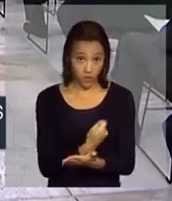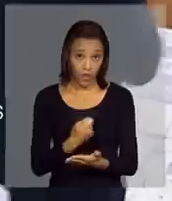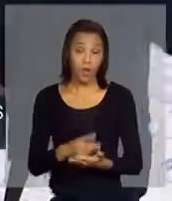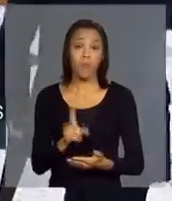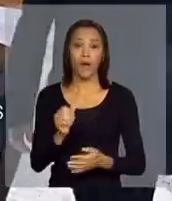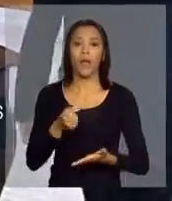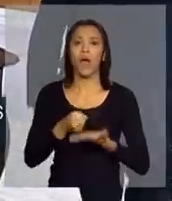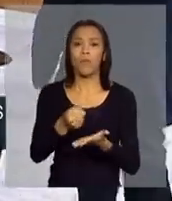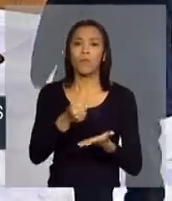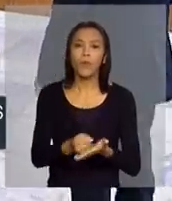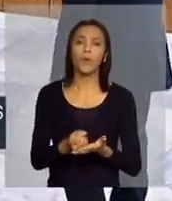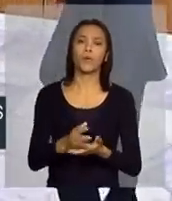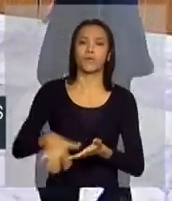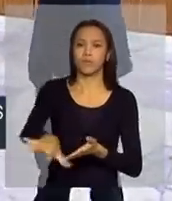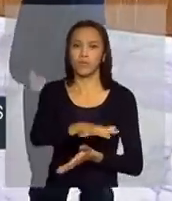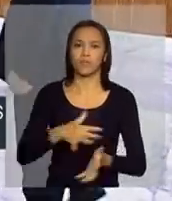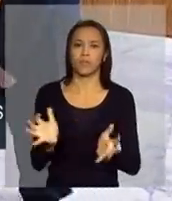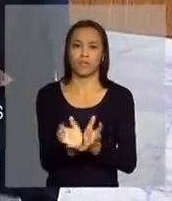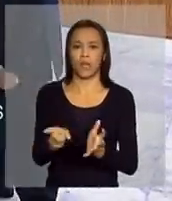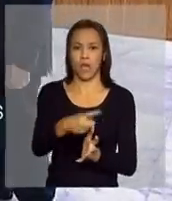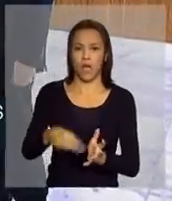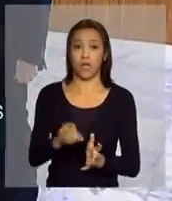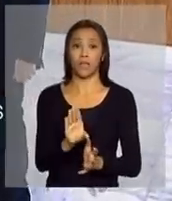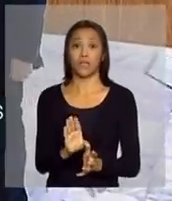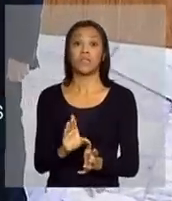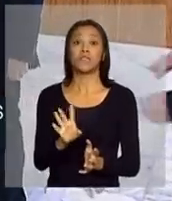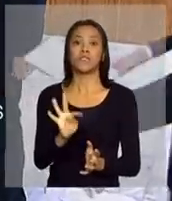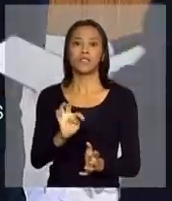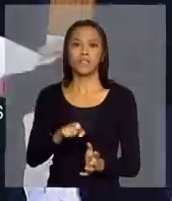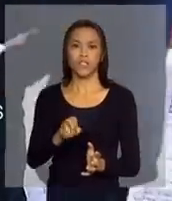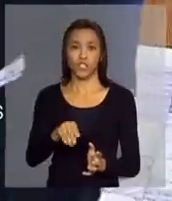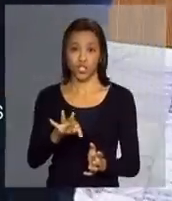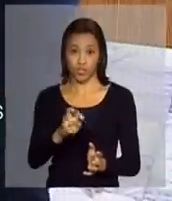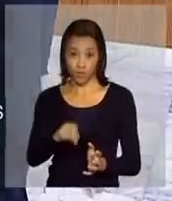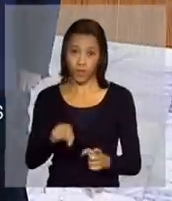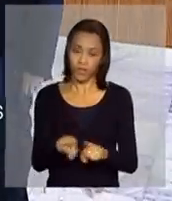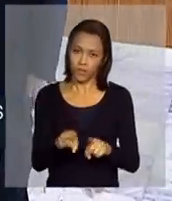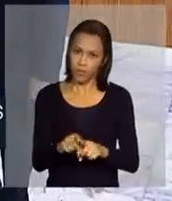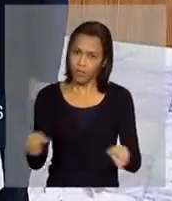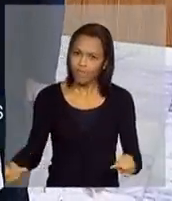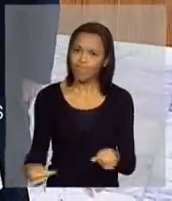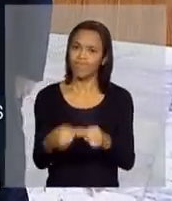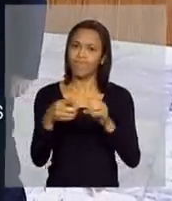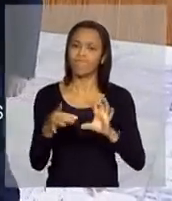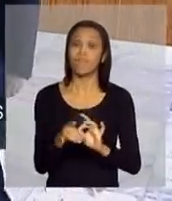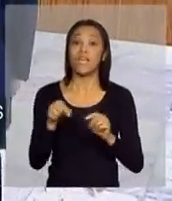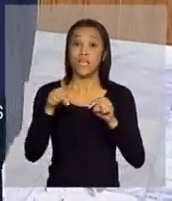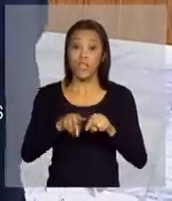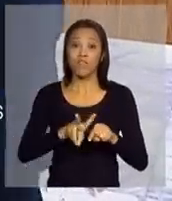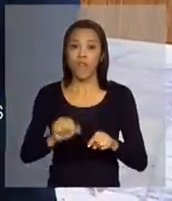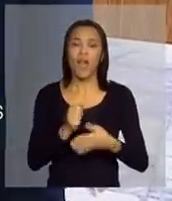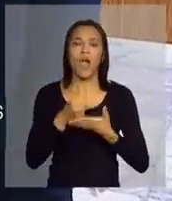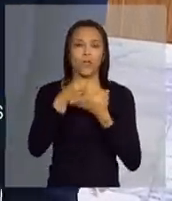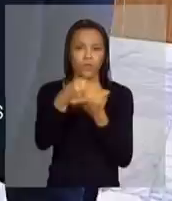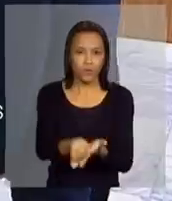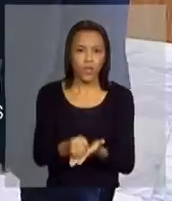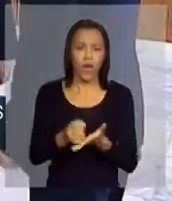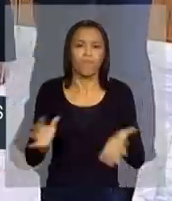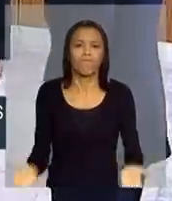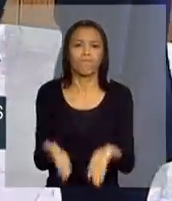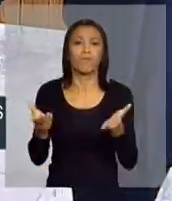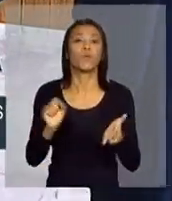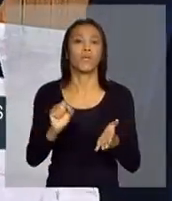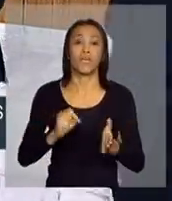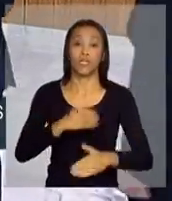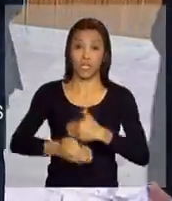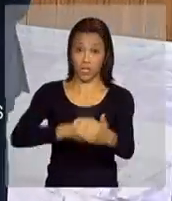a cooperação científica e outras atividades em áreas de interesse comum. Iniciativa que vai permitir incentivar,